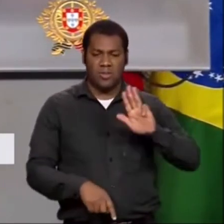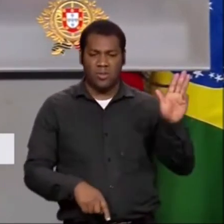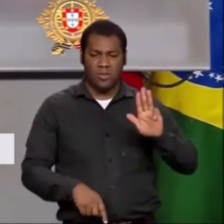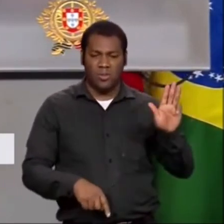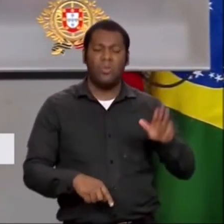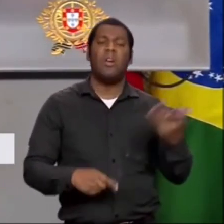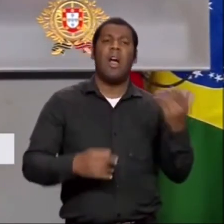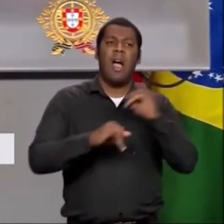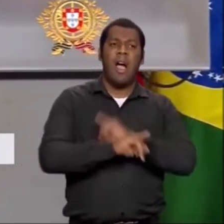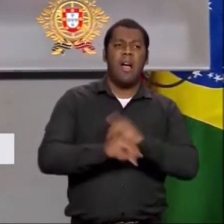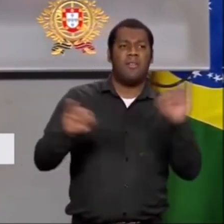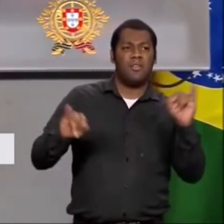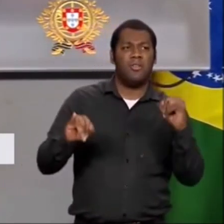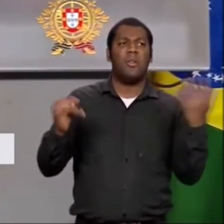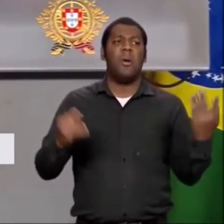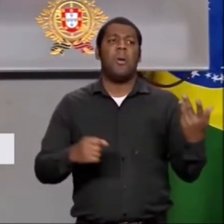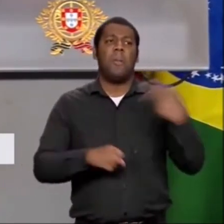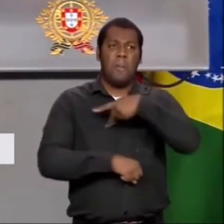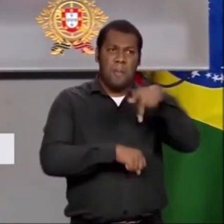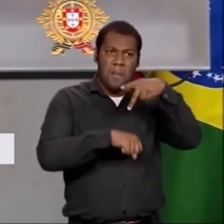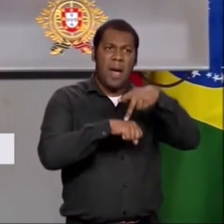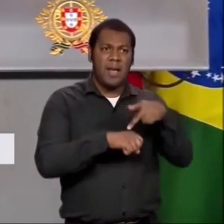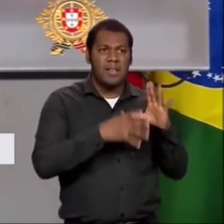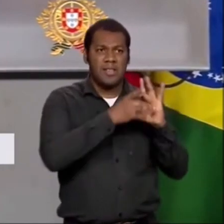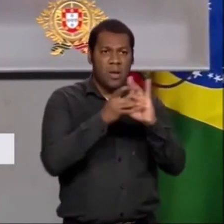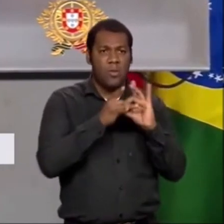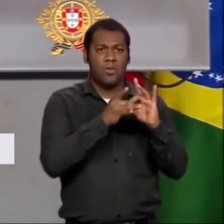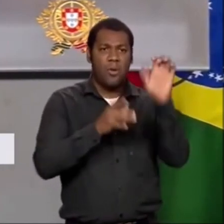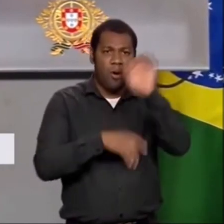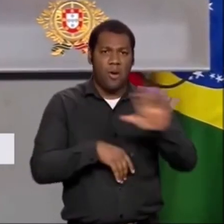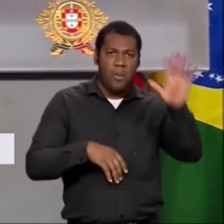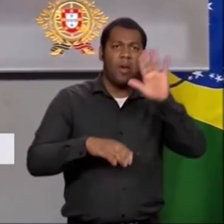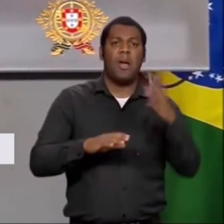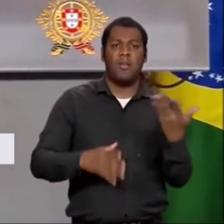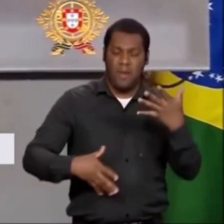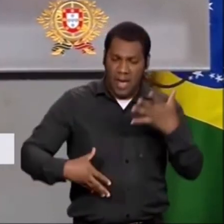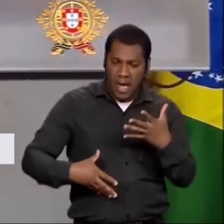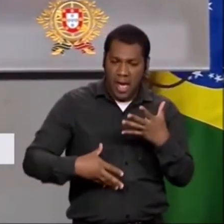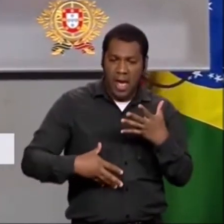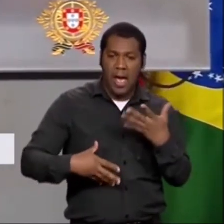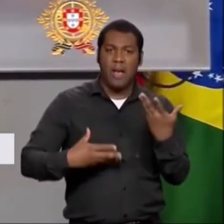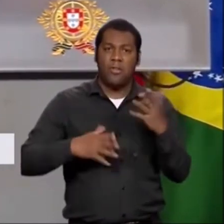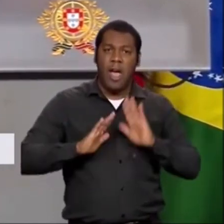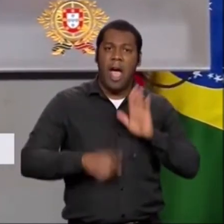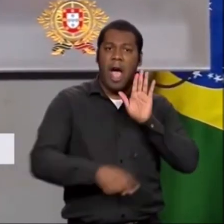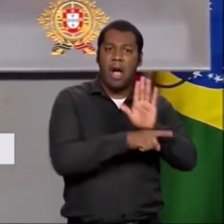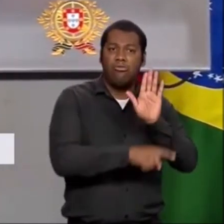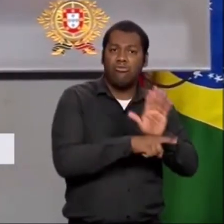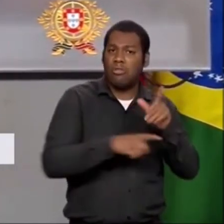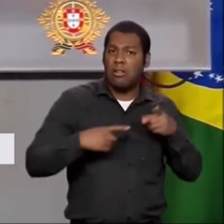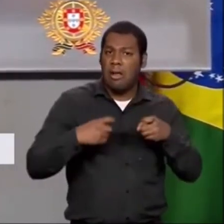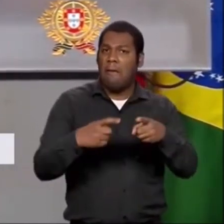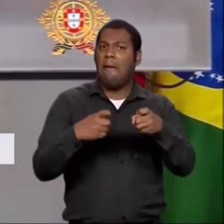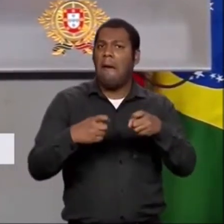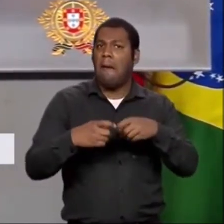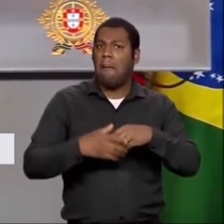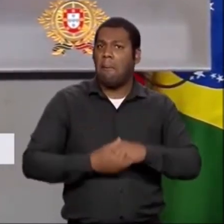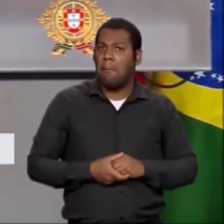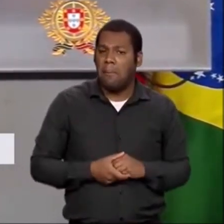que os países da União Europeia, entre os quais se inclui Portugal, estão contribuindo para a continuidade dessa guerra, eu pergunto se mantém essas palavras.